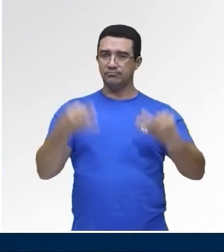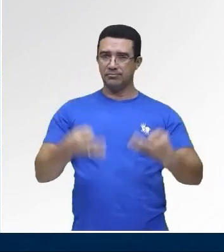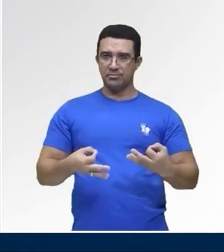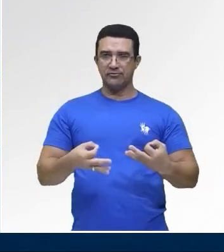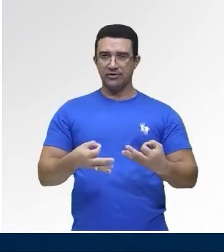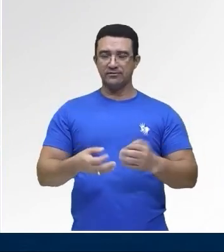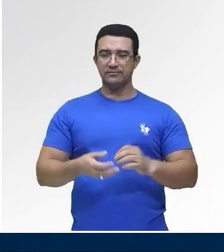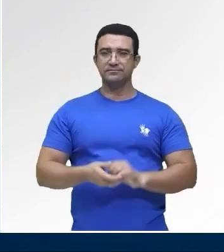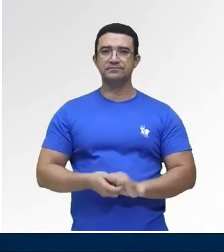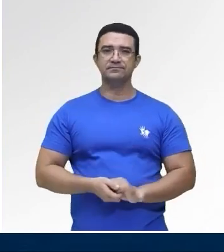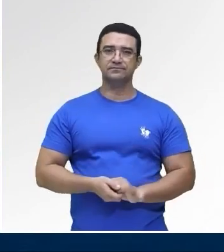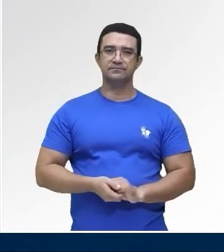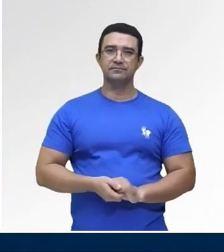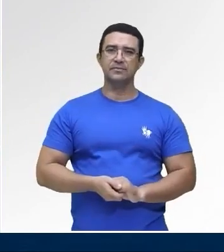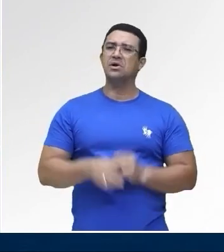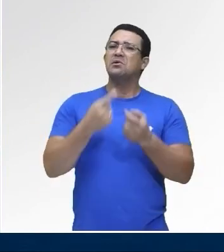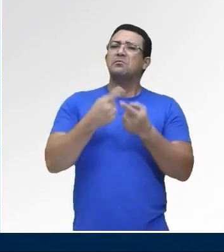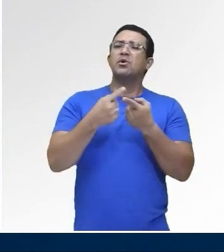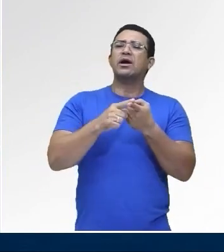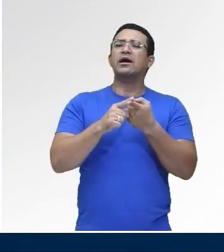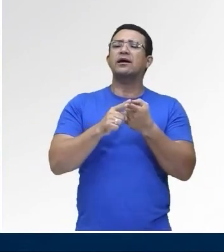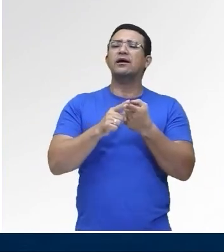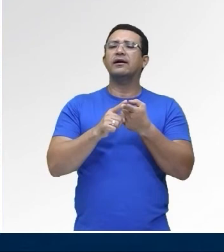perfeita. Por que ela é perfeita?